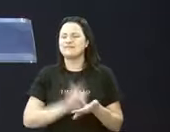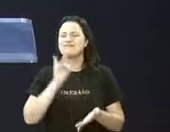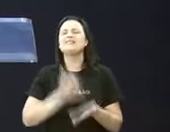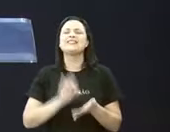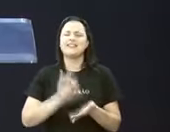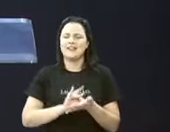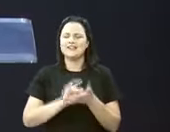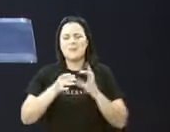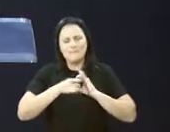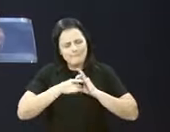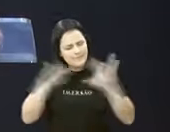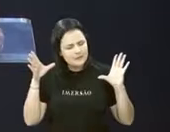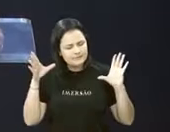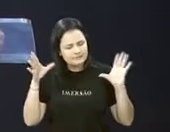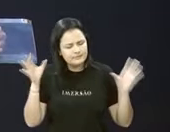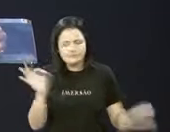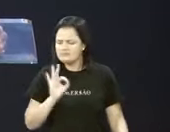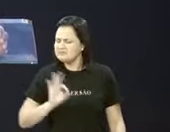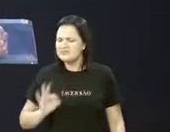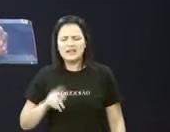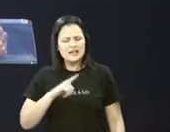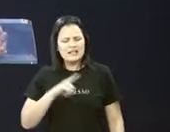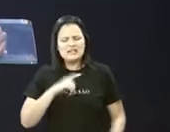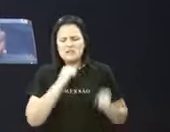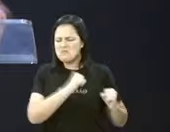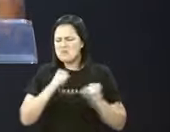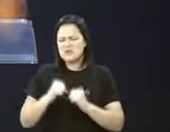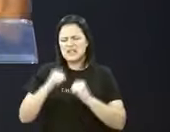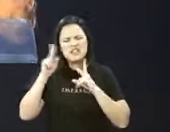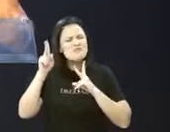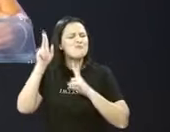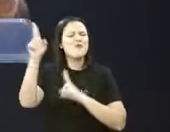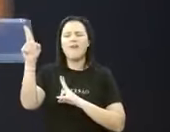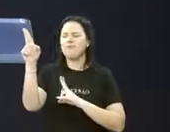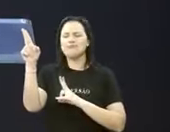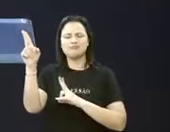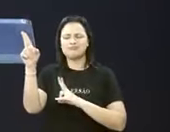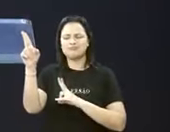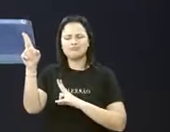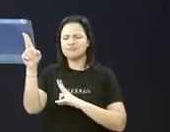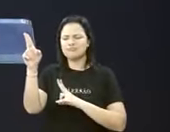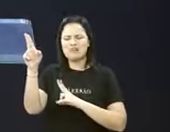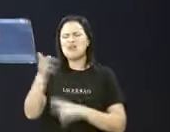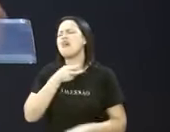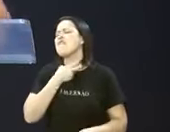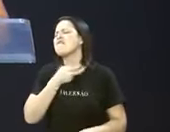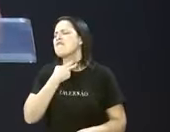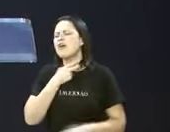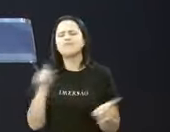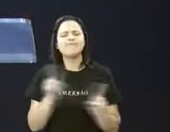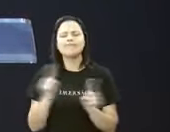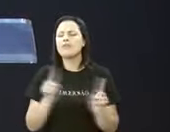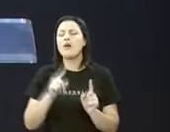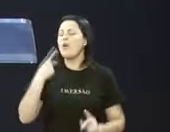Ninguém tem a autoridade que a tua palavra tem, Senhor. Não é entonação, não é voz, não é. É a